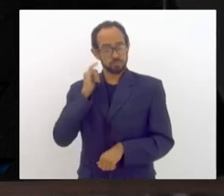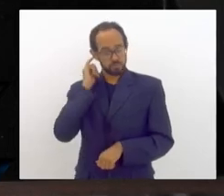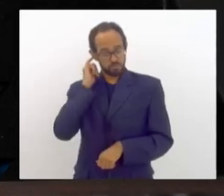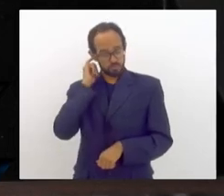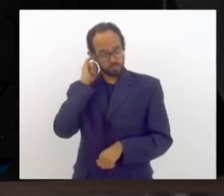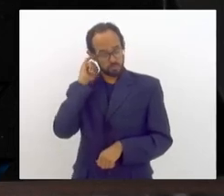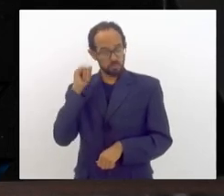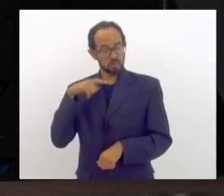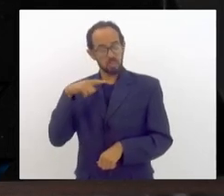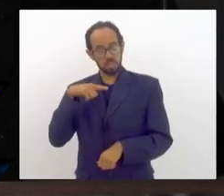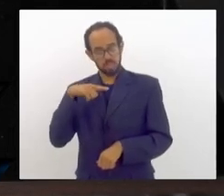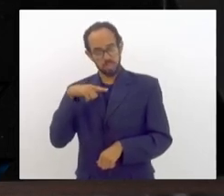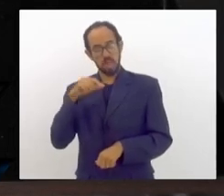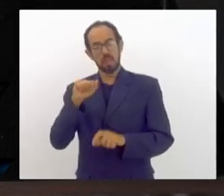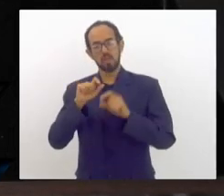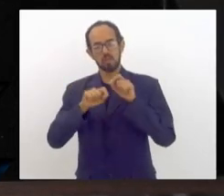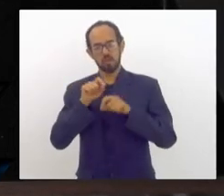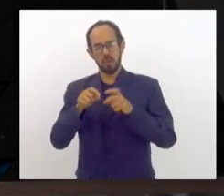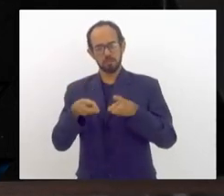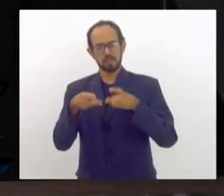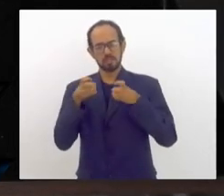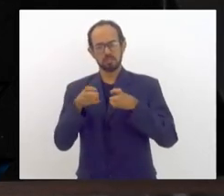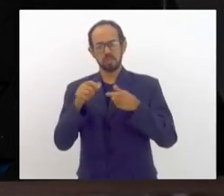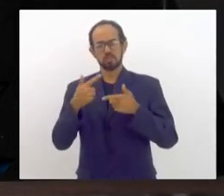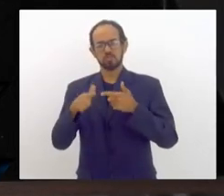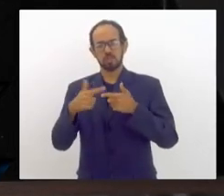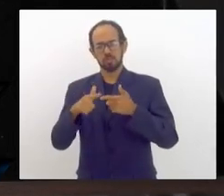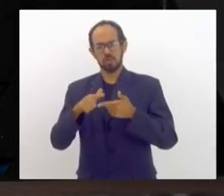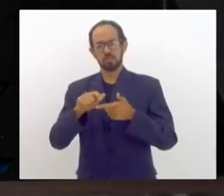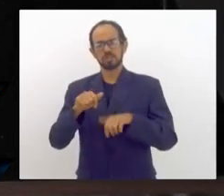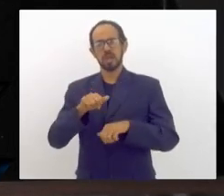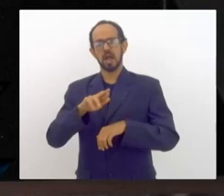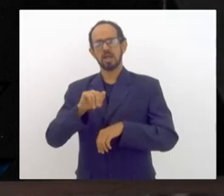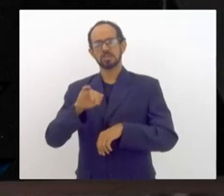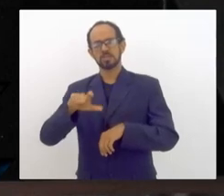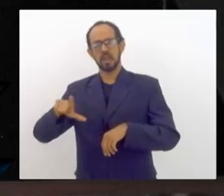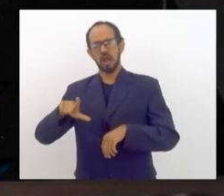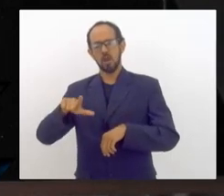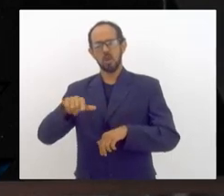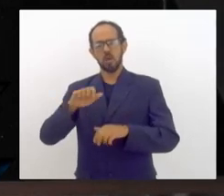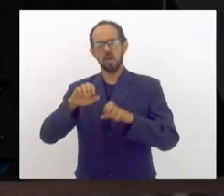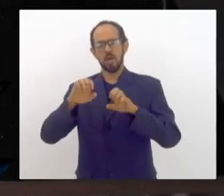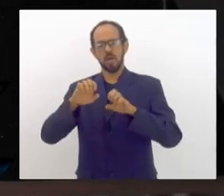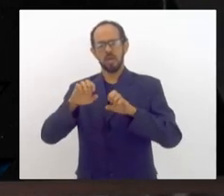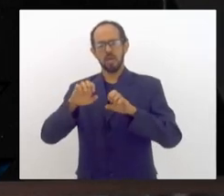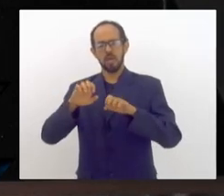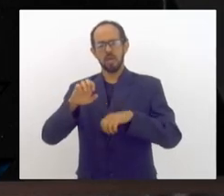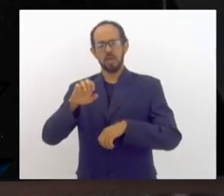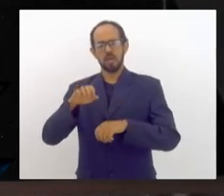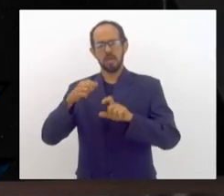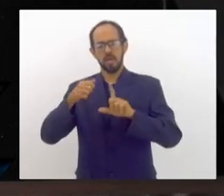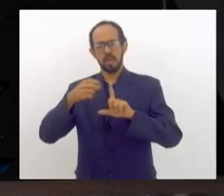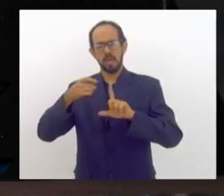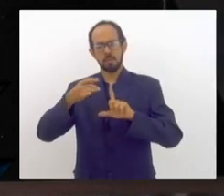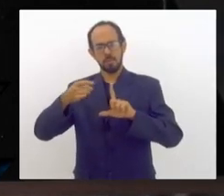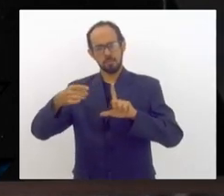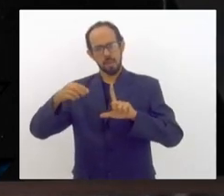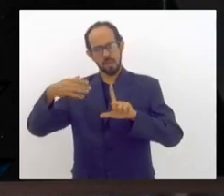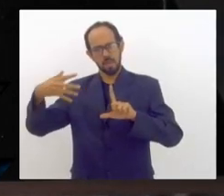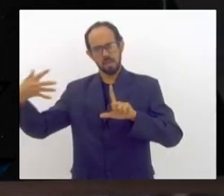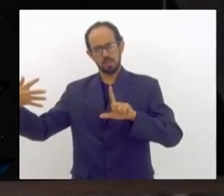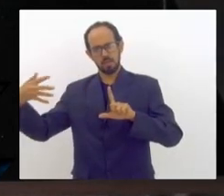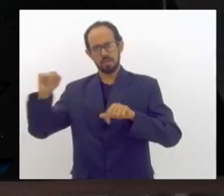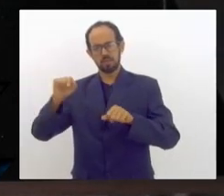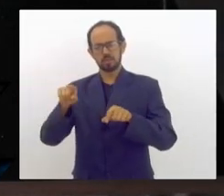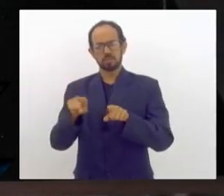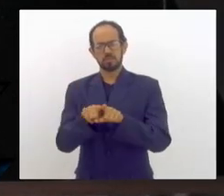das questões raciais, étnicas, de intolerância religiosa, né, LGBTfobia e de procedência